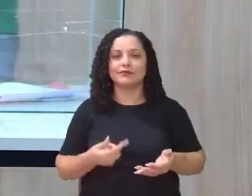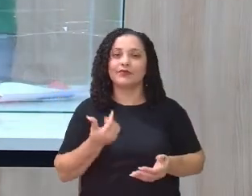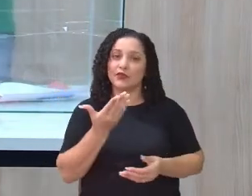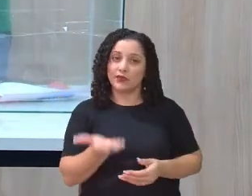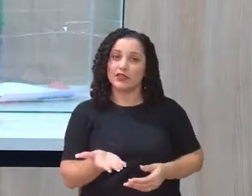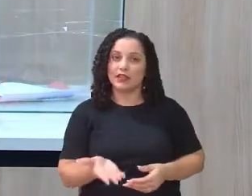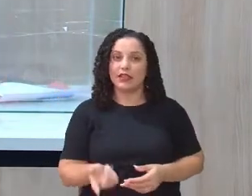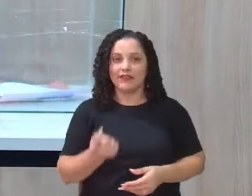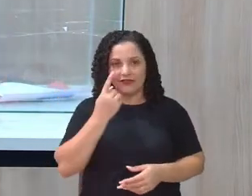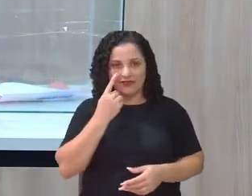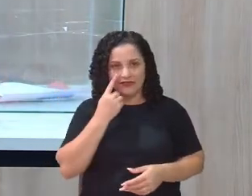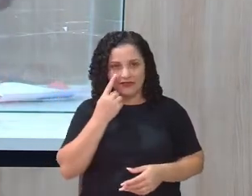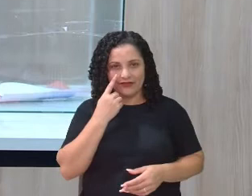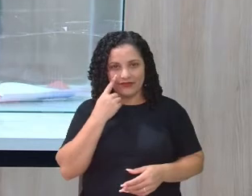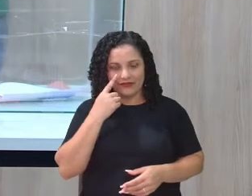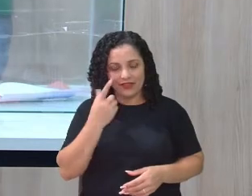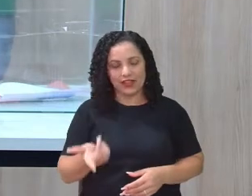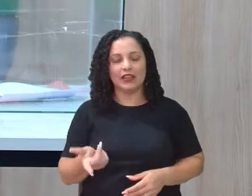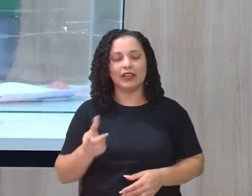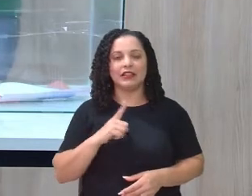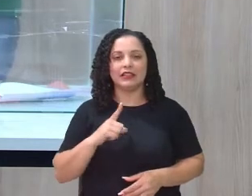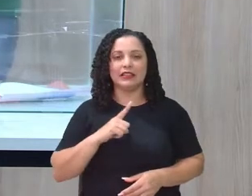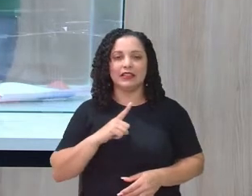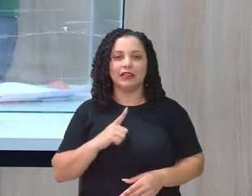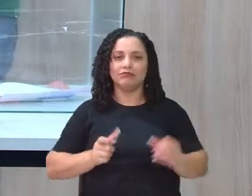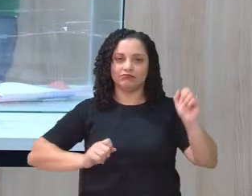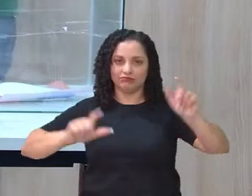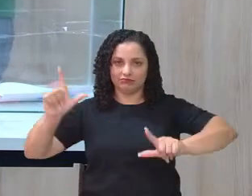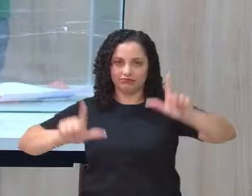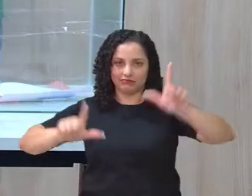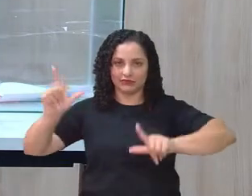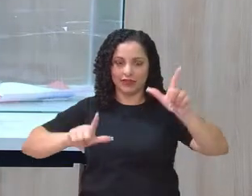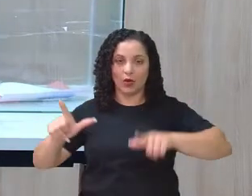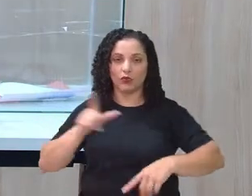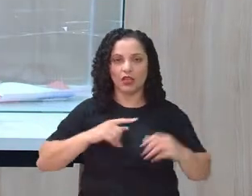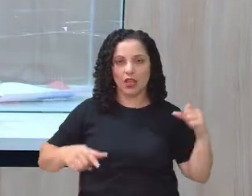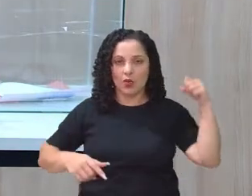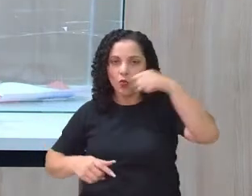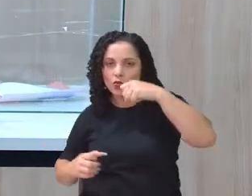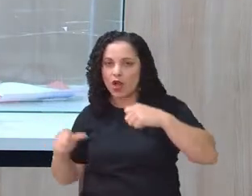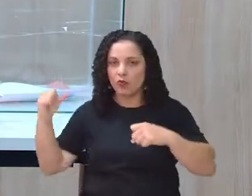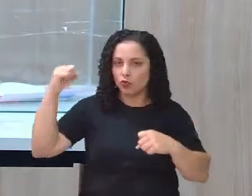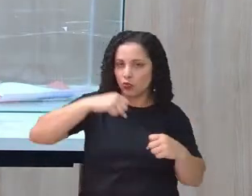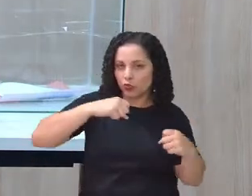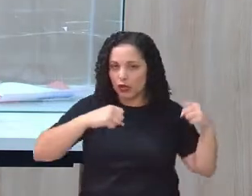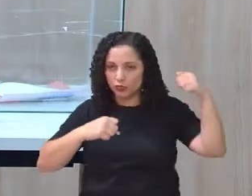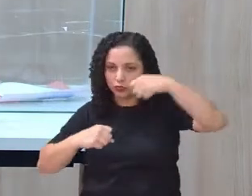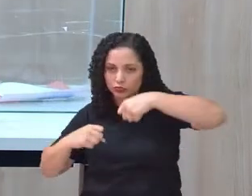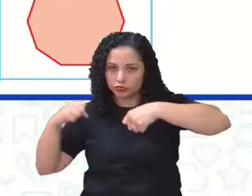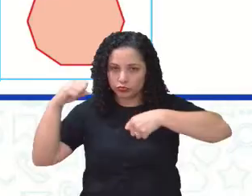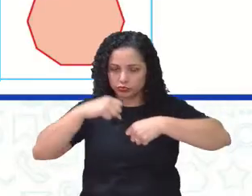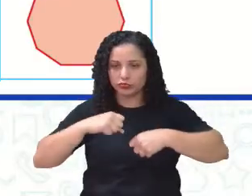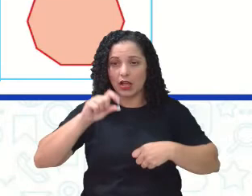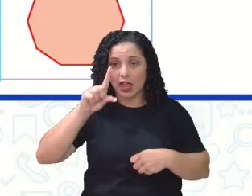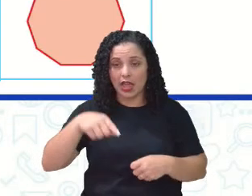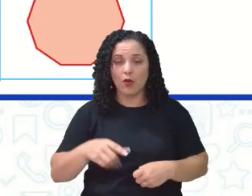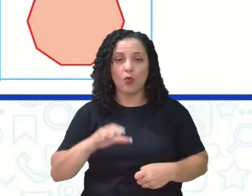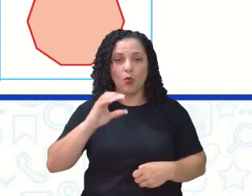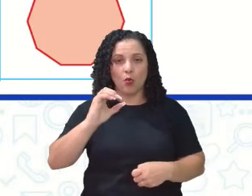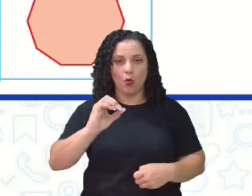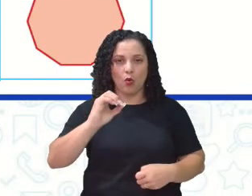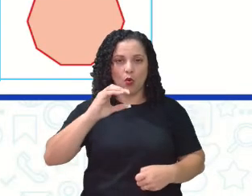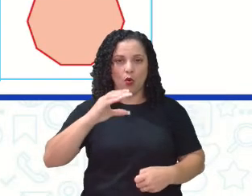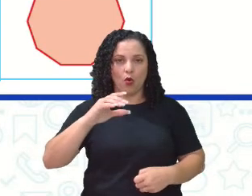né? O UFC, o ringue de luta lá dos atletas é um octógono, certo?